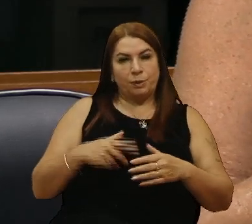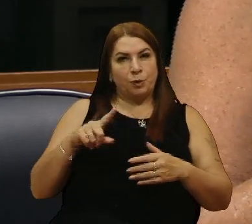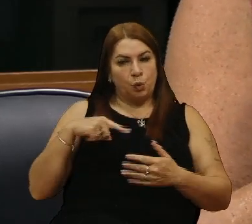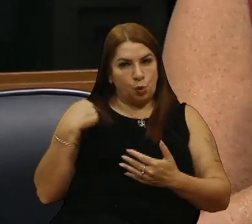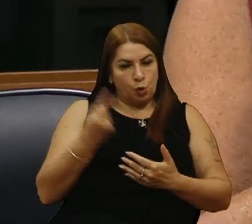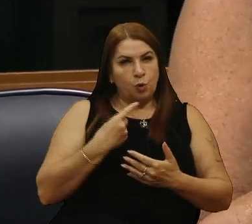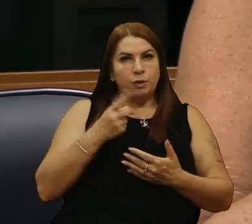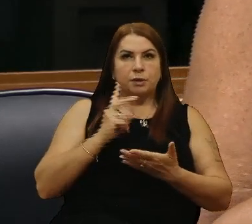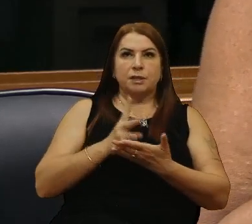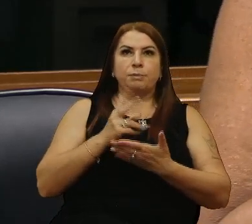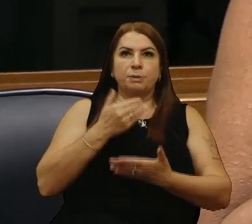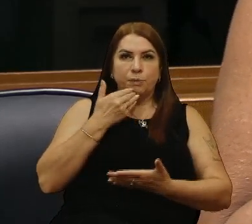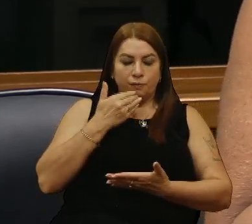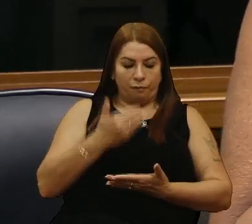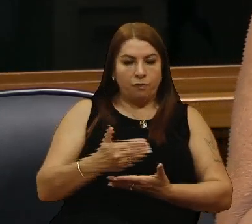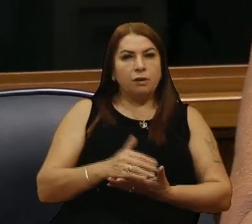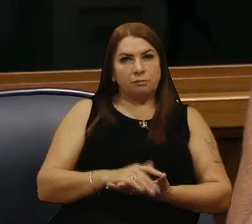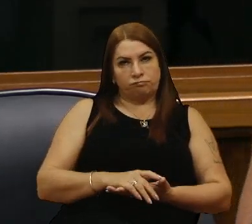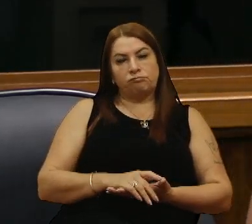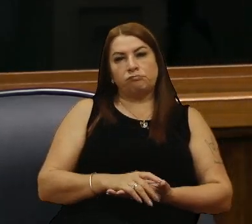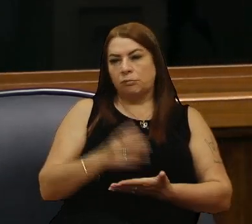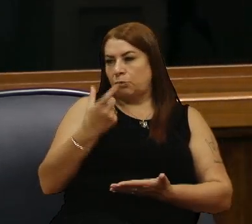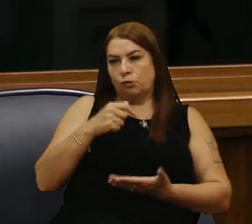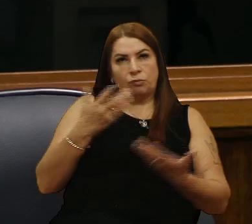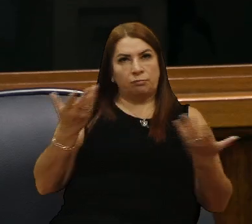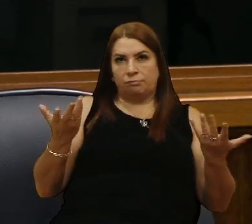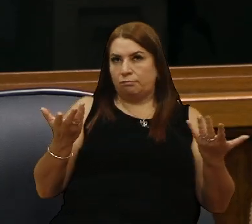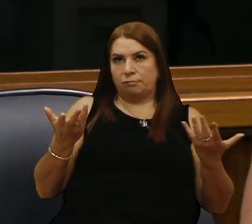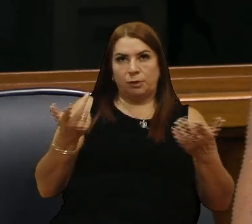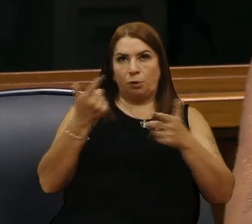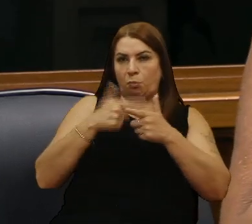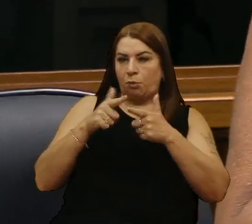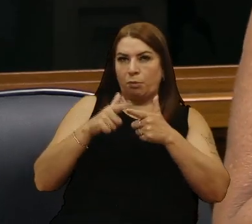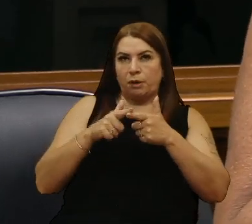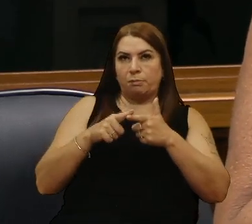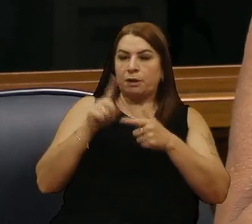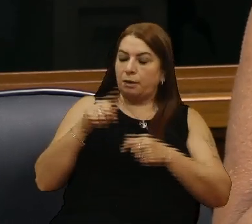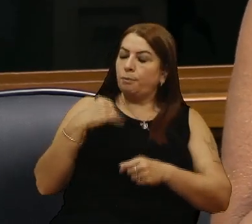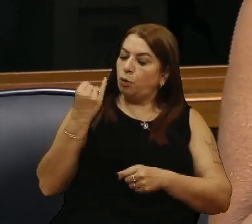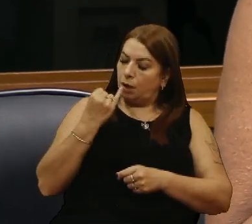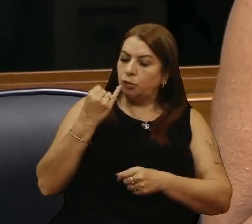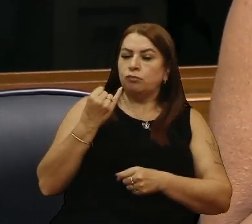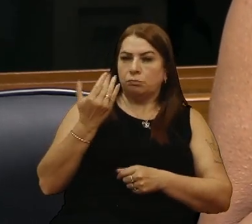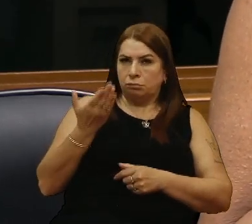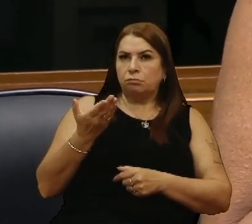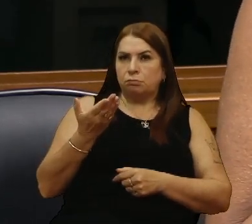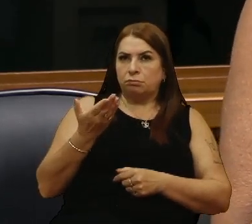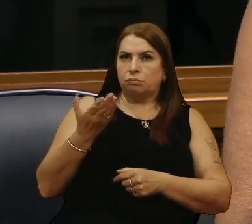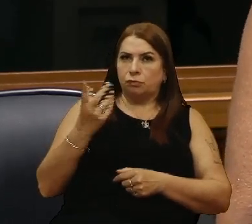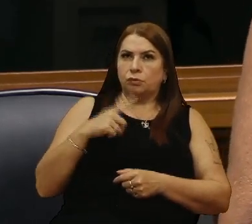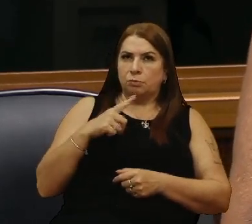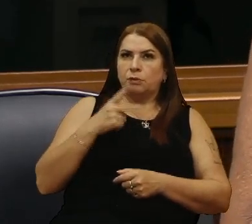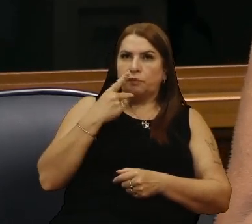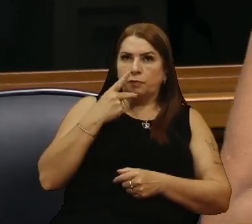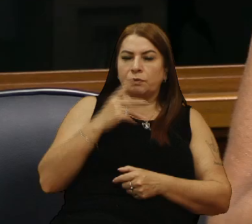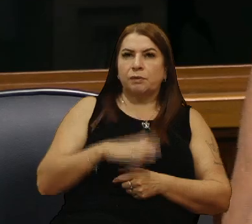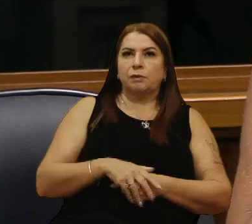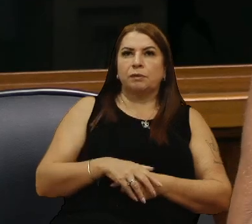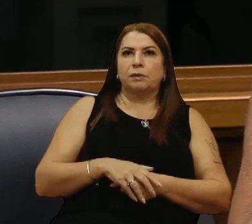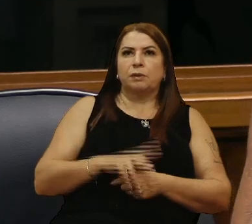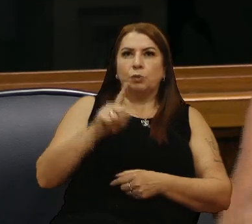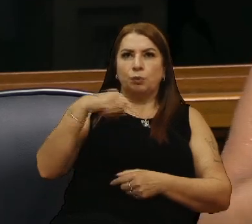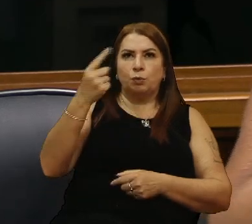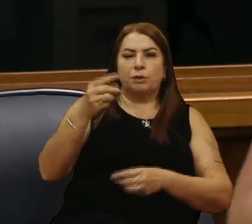nós sempre seremos favoráveis, né? Eu acho que isso é um problema importante, uma questão importante. Já também falo aqui da